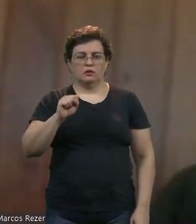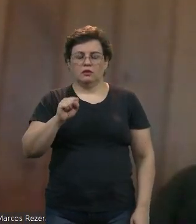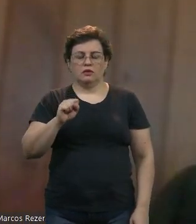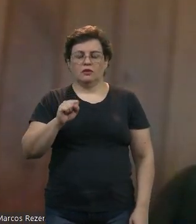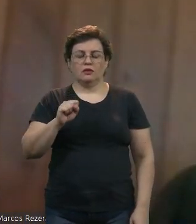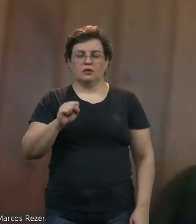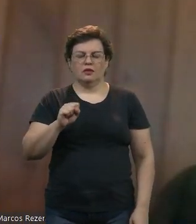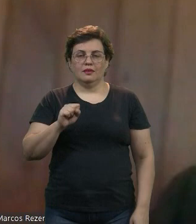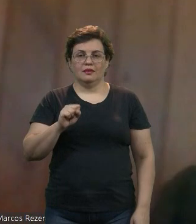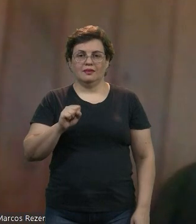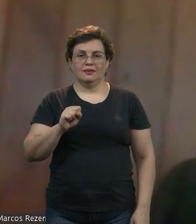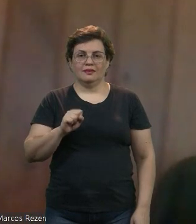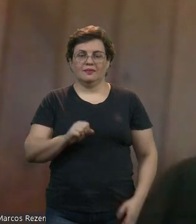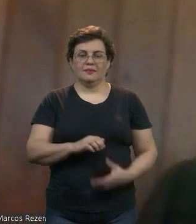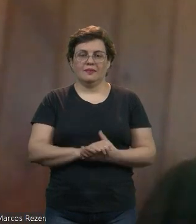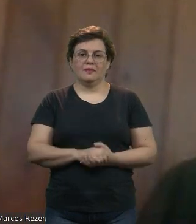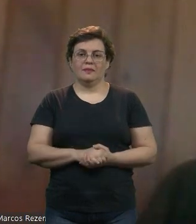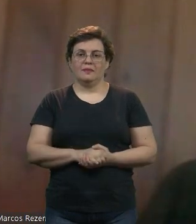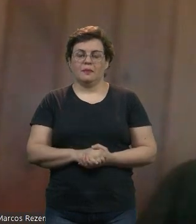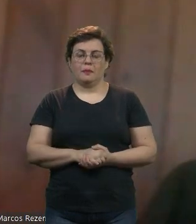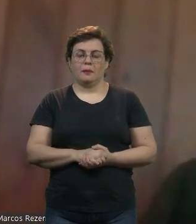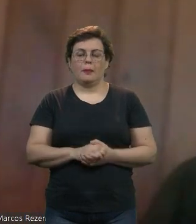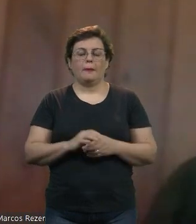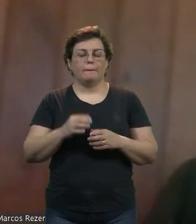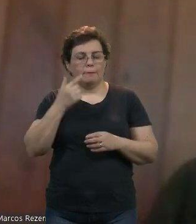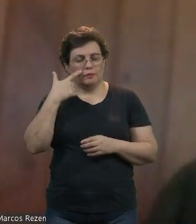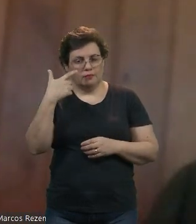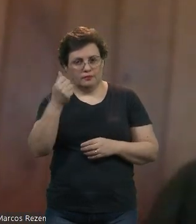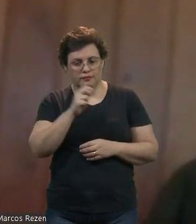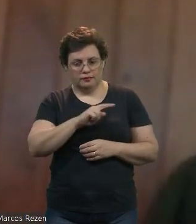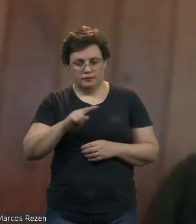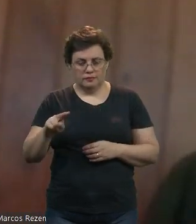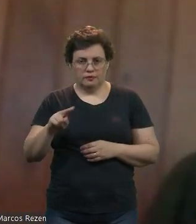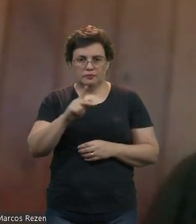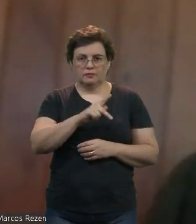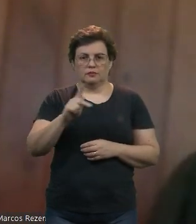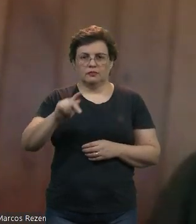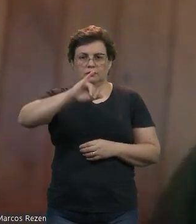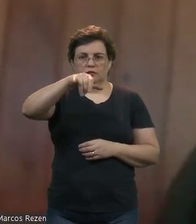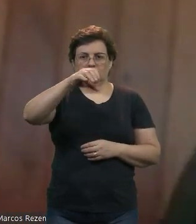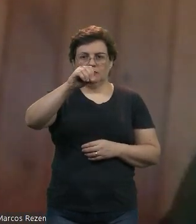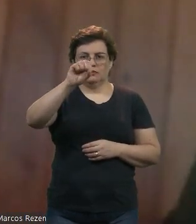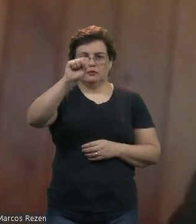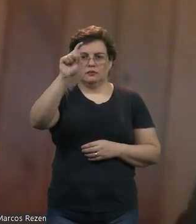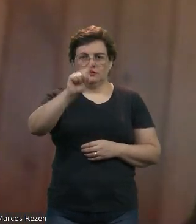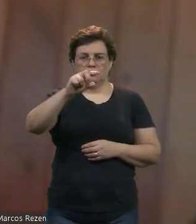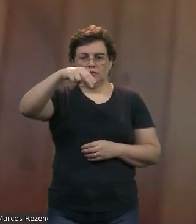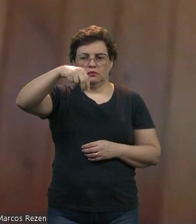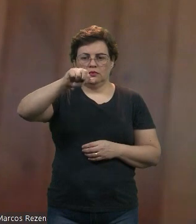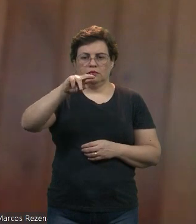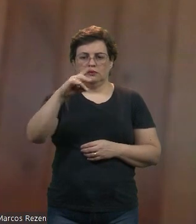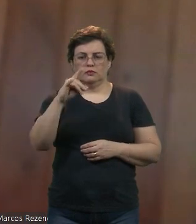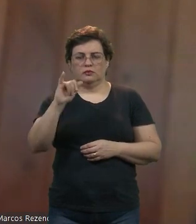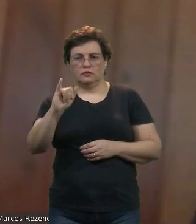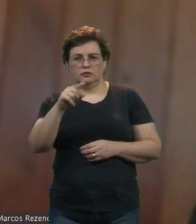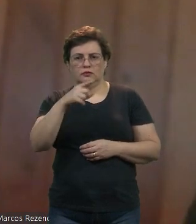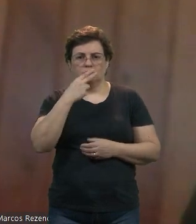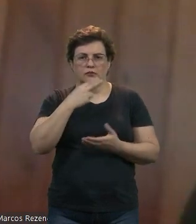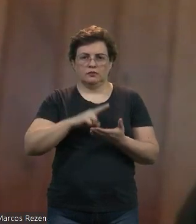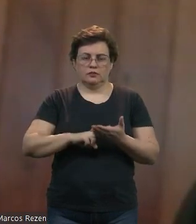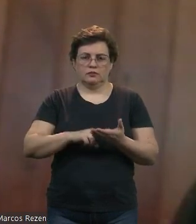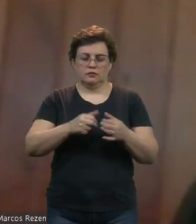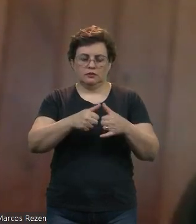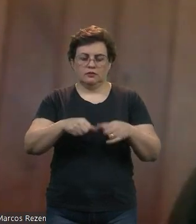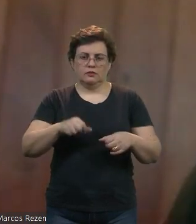distinta consideração e apreço. Atenciosamente, professor José Carlos Nardi, presidente. Mencionada